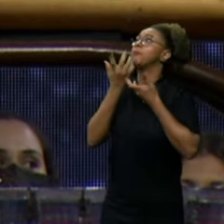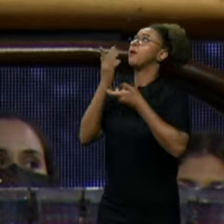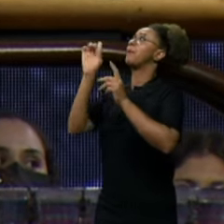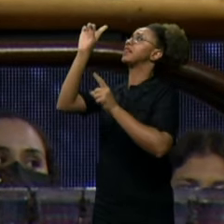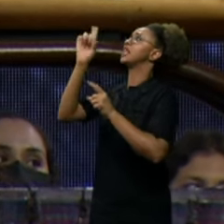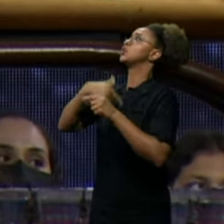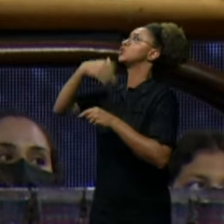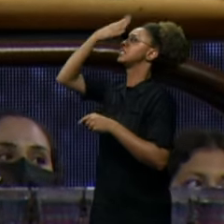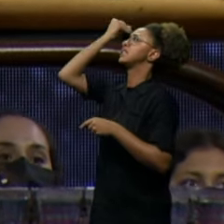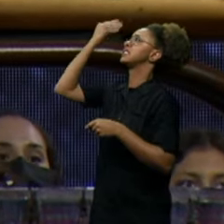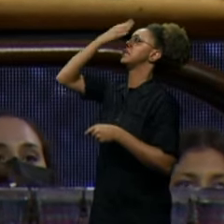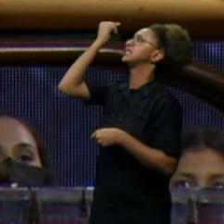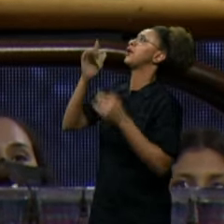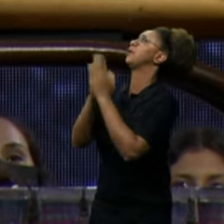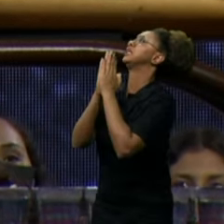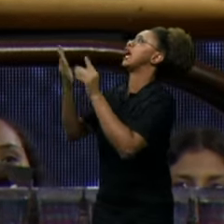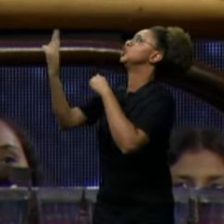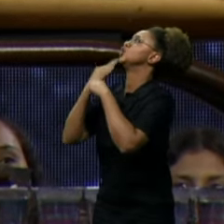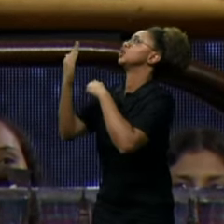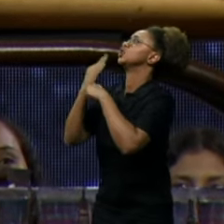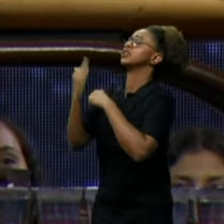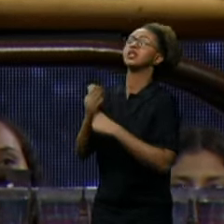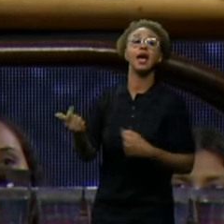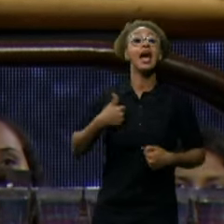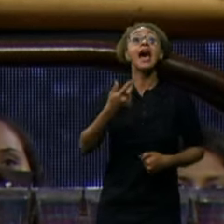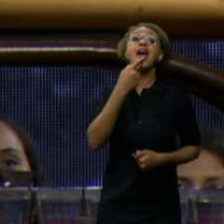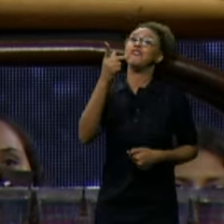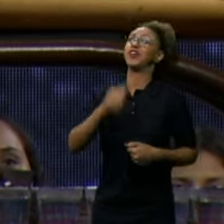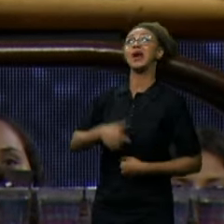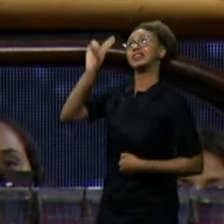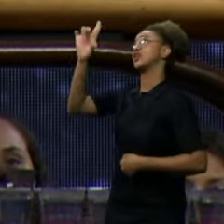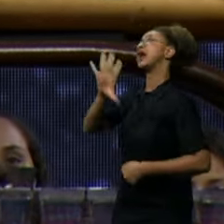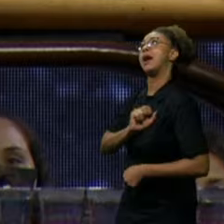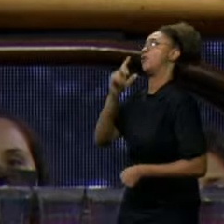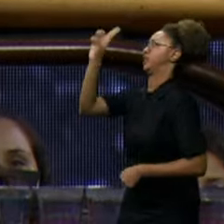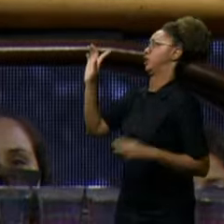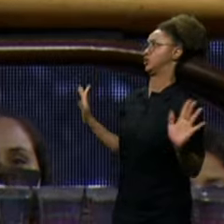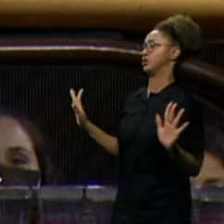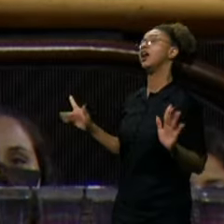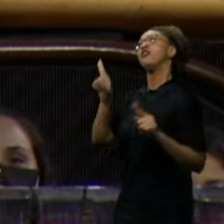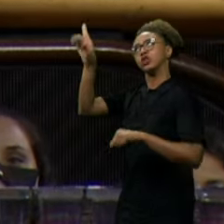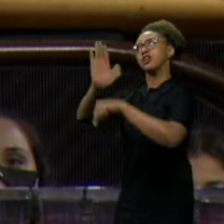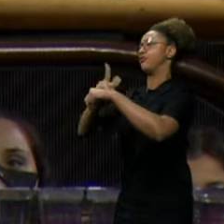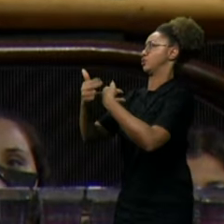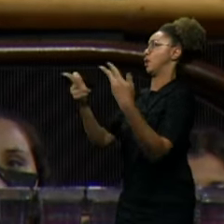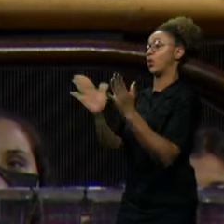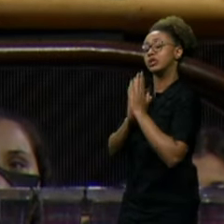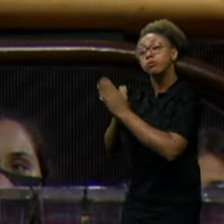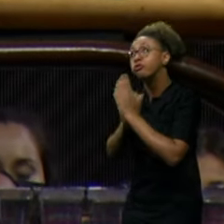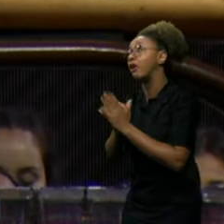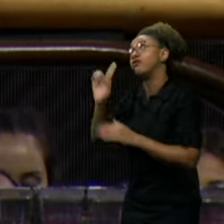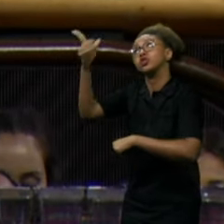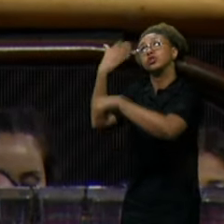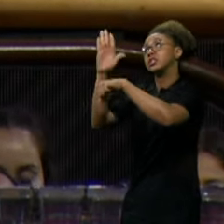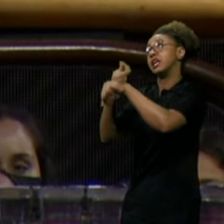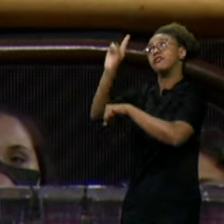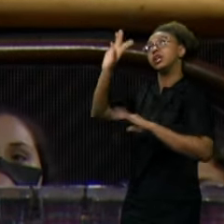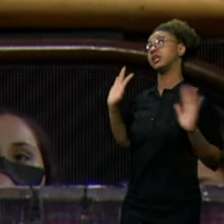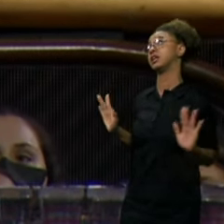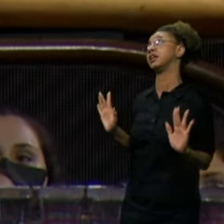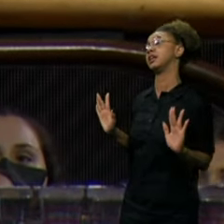falando com Deus de tanto que eu quero pedir ajuda a Deus e eu começo a dizer Deus pelo amor de Deus o que em alguma coisa